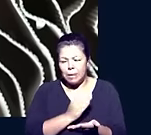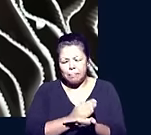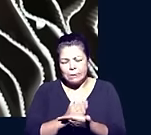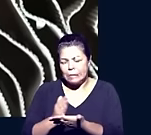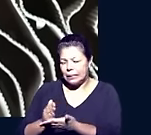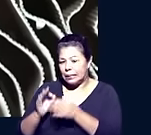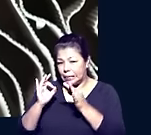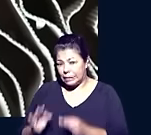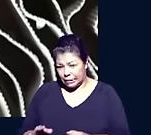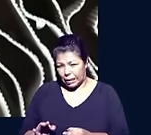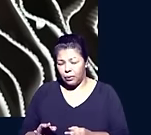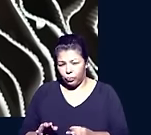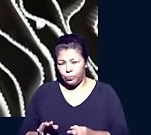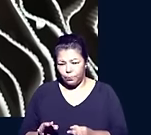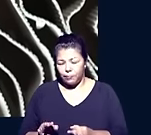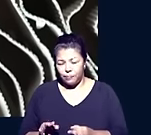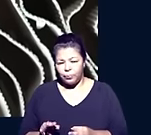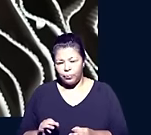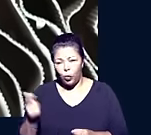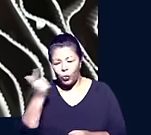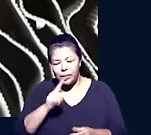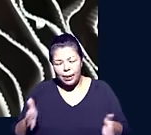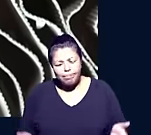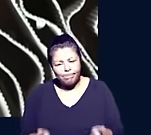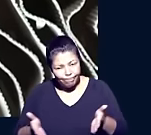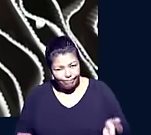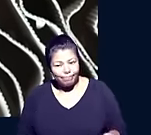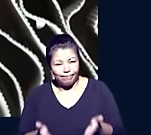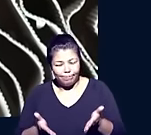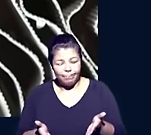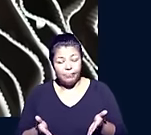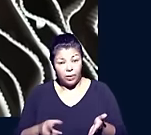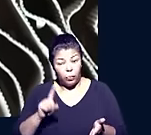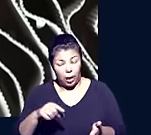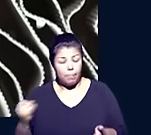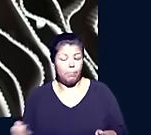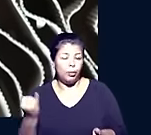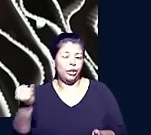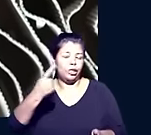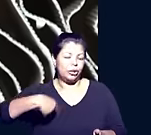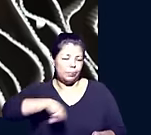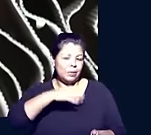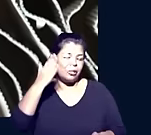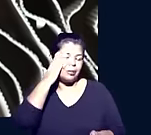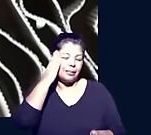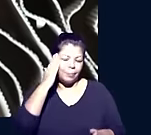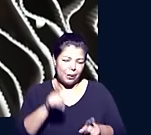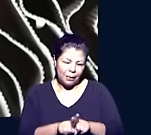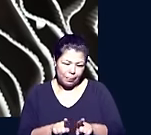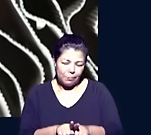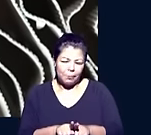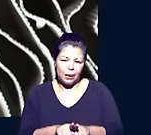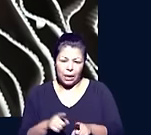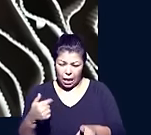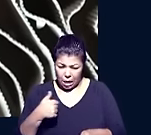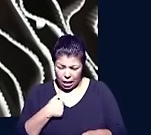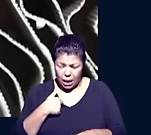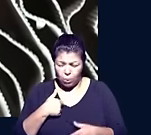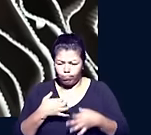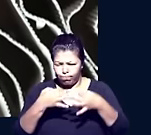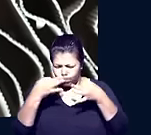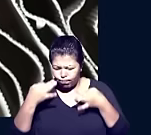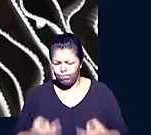mantém essa máquina pública pesada então é uma sinalização que facilitaria eu não tenho dúvida nenhuma na